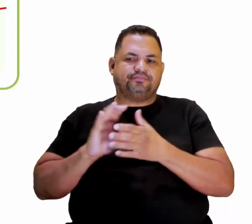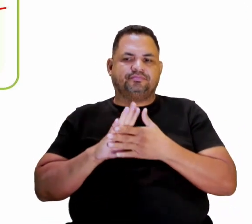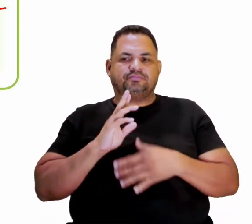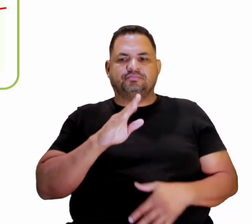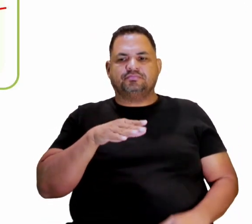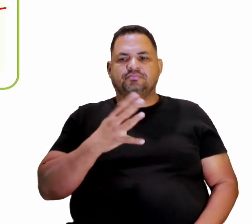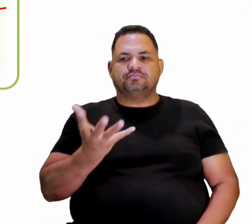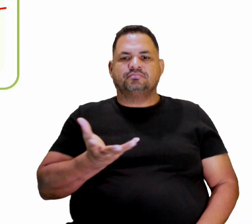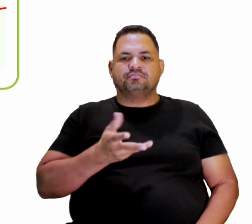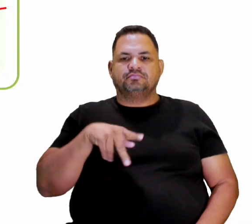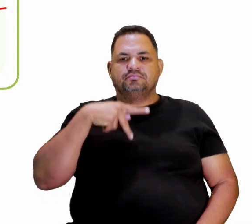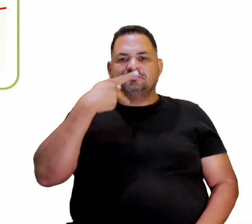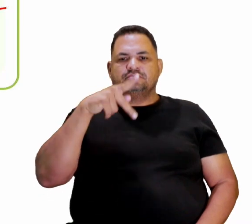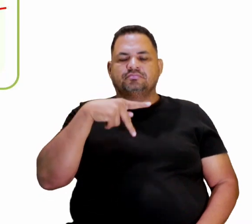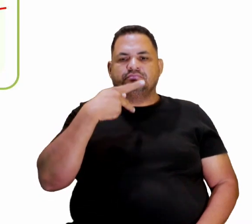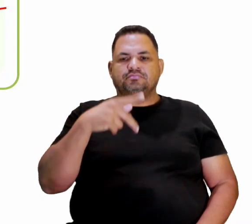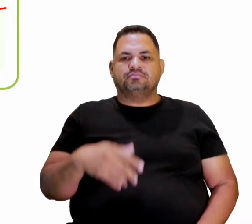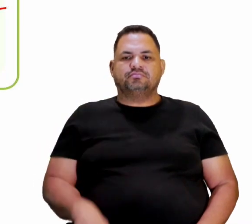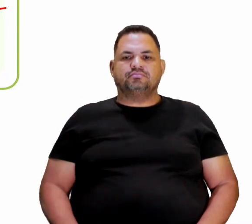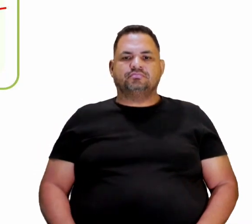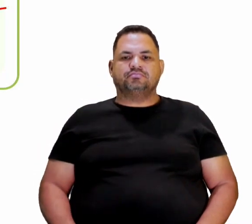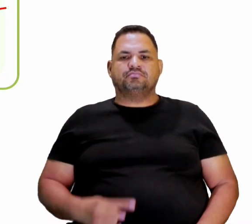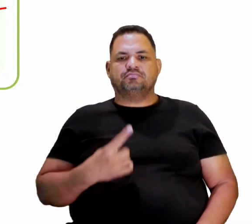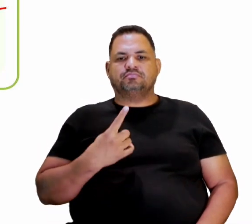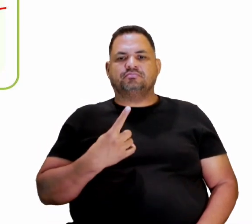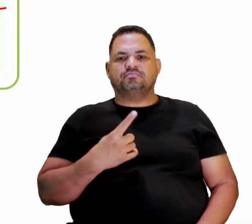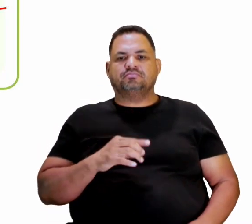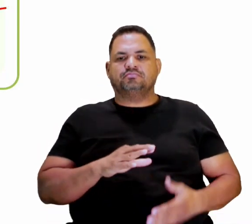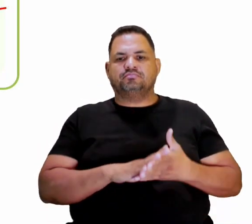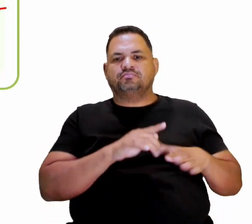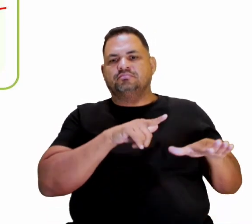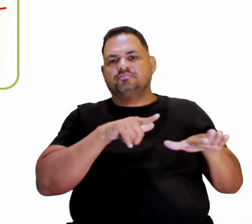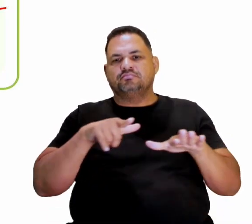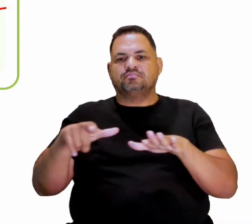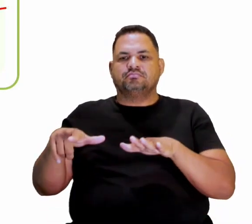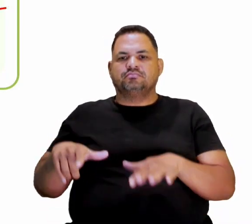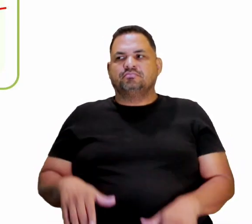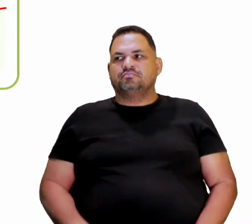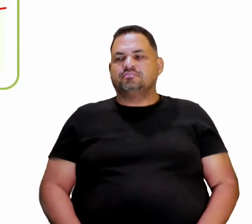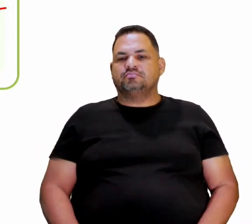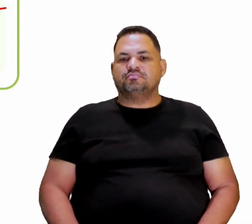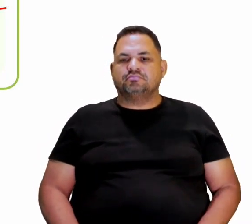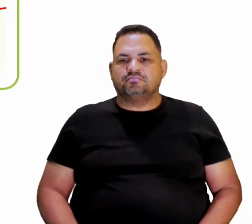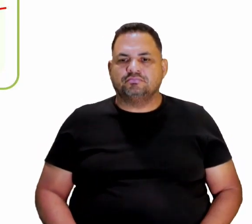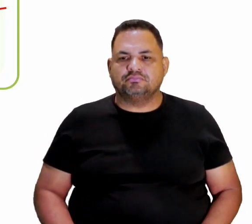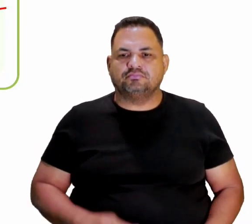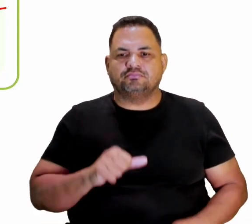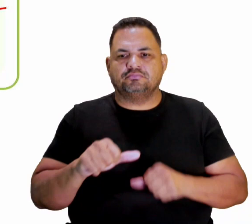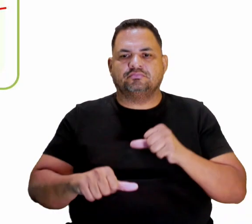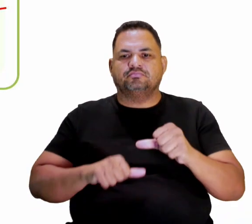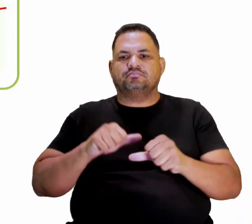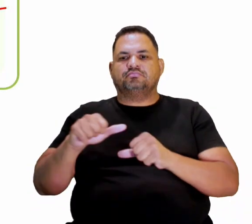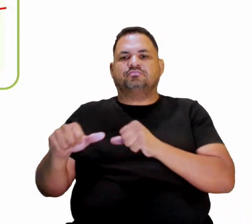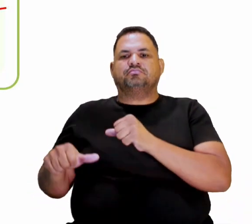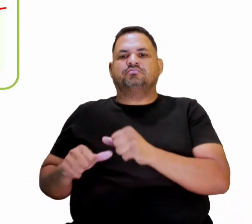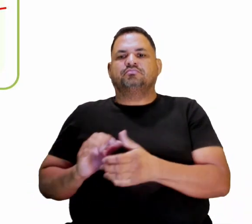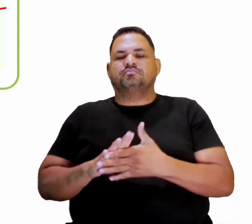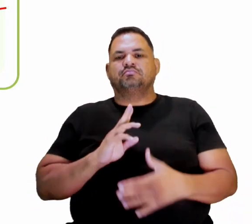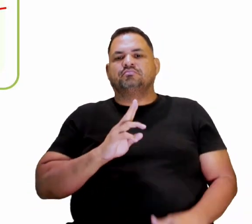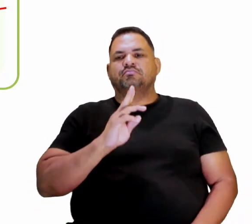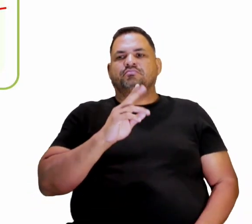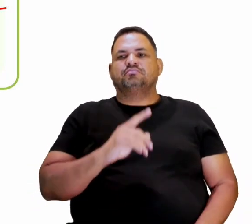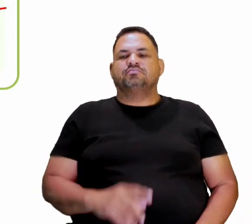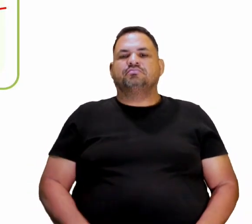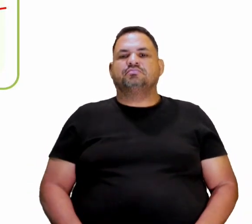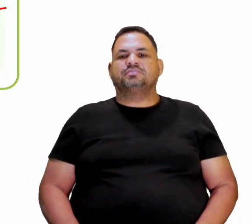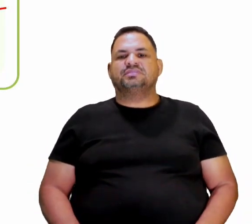quero falar once a week, uma vez na semana, então once a week. Então eu vou mudando. A frequência